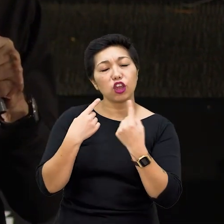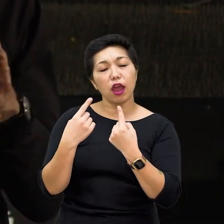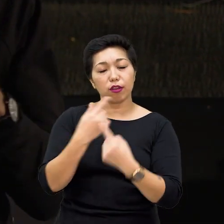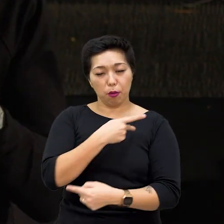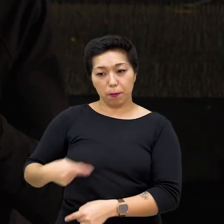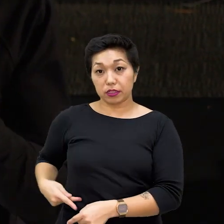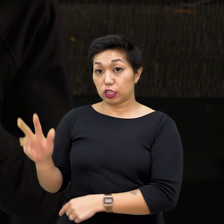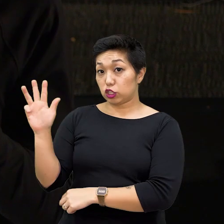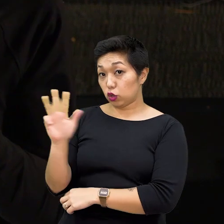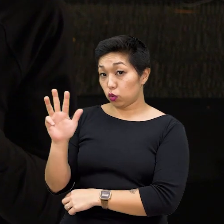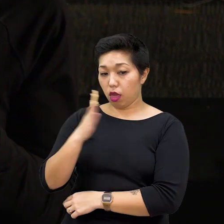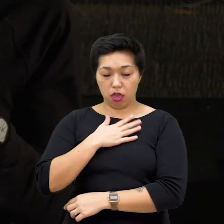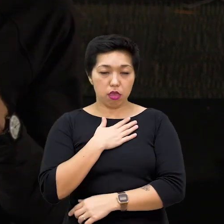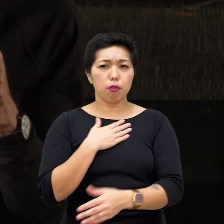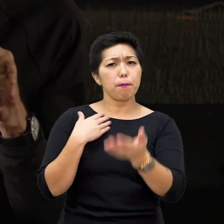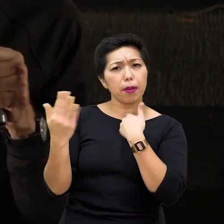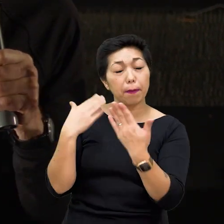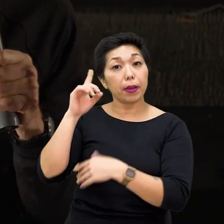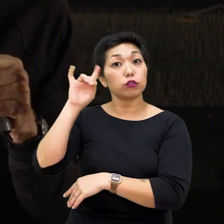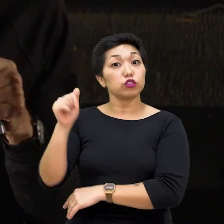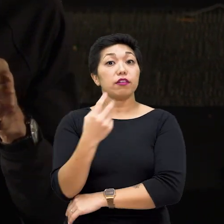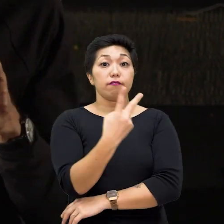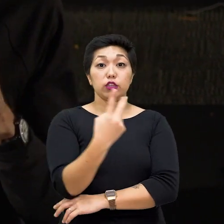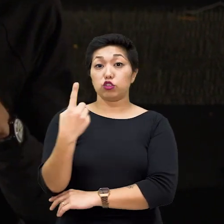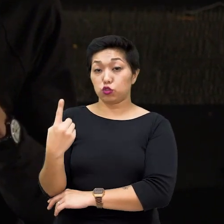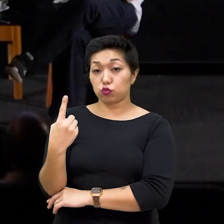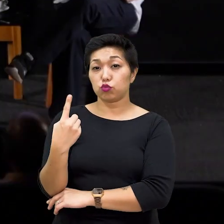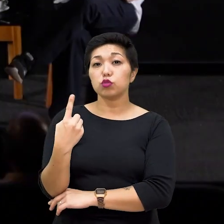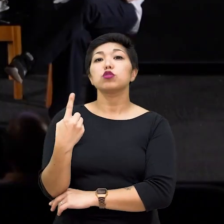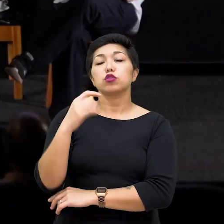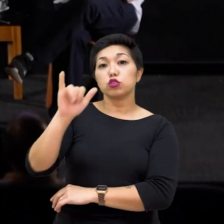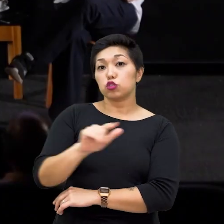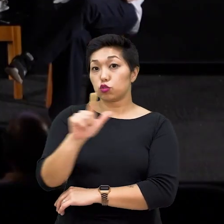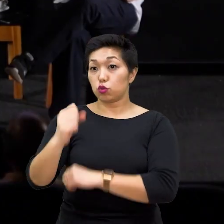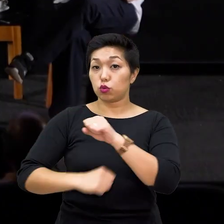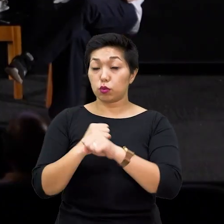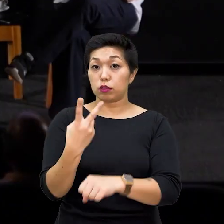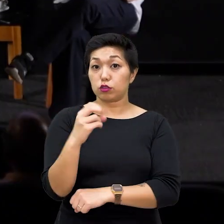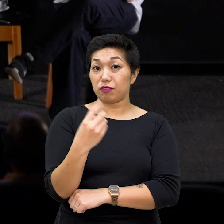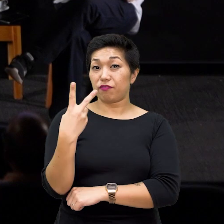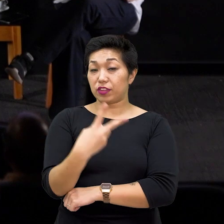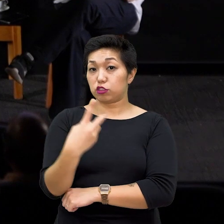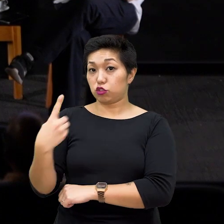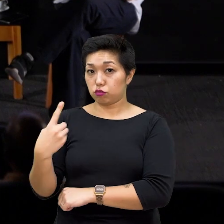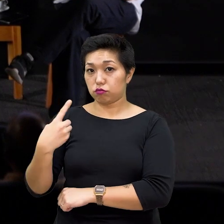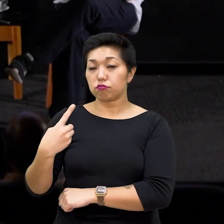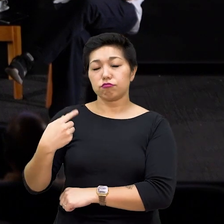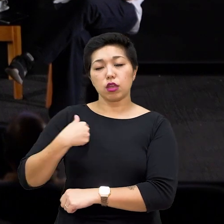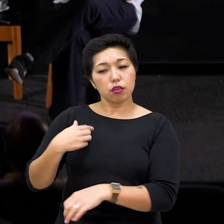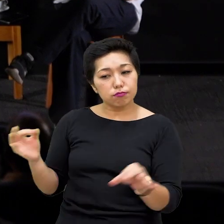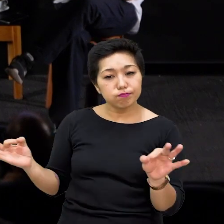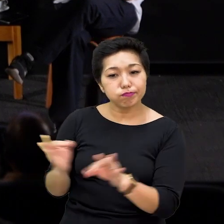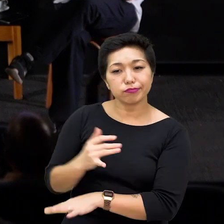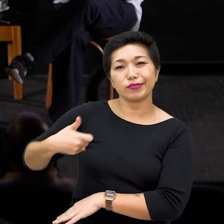Lula teve comigo no dia 21 de junho de 2021, quando eu completei 80